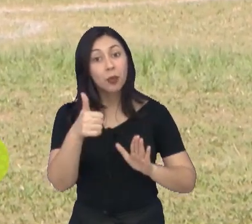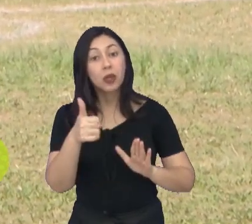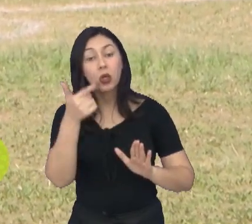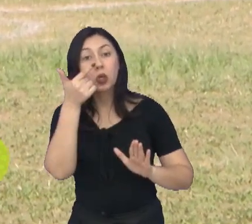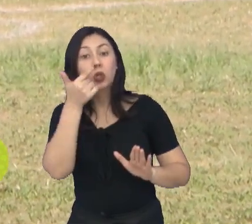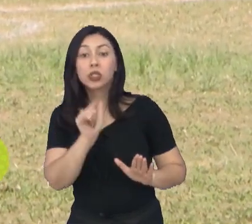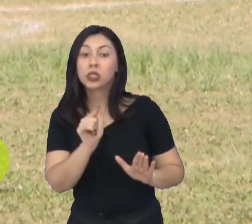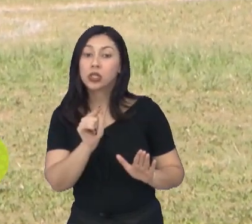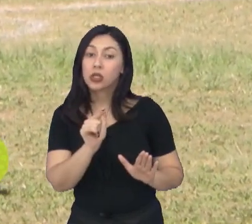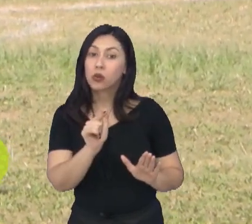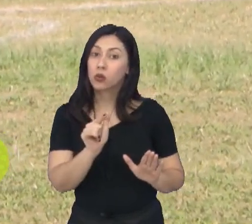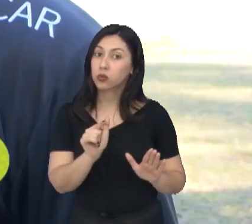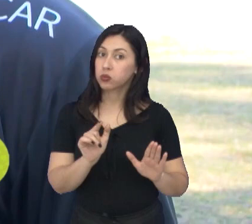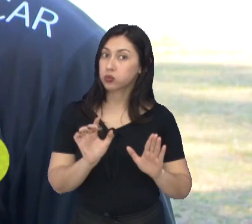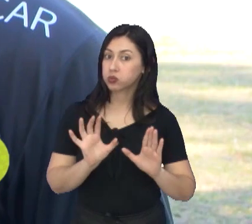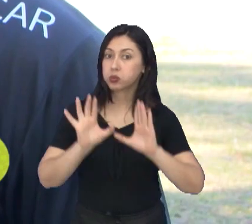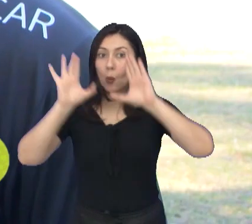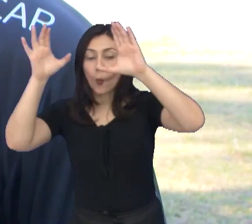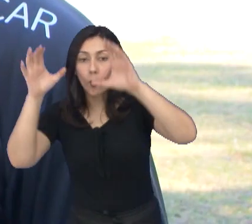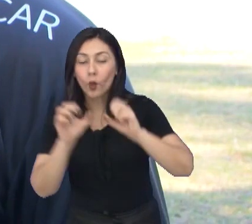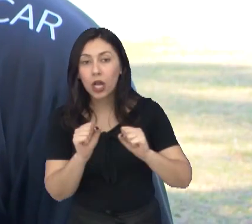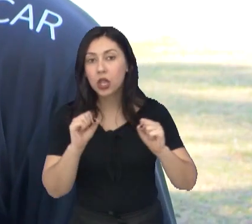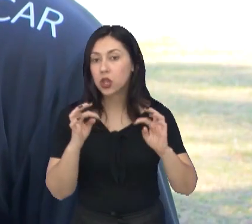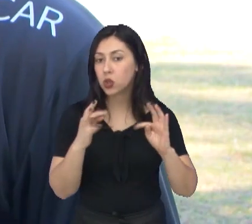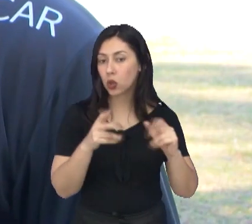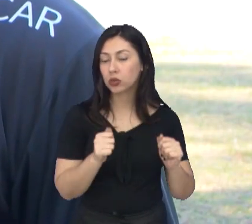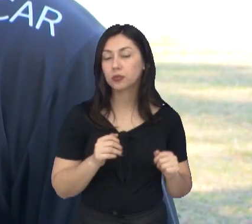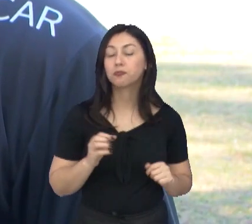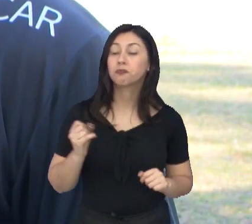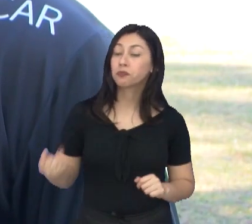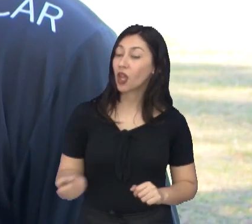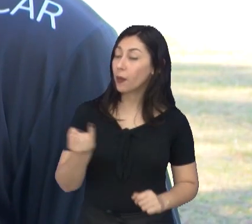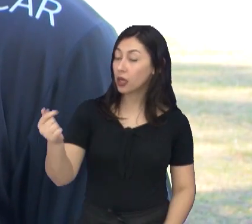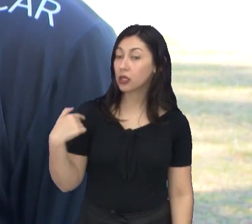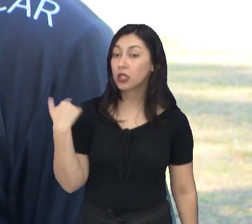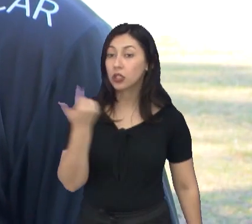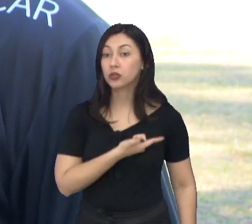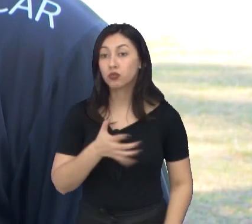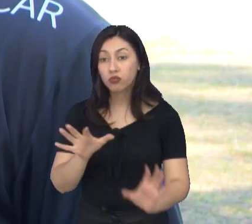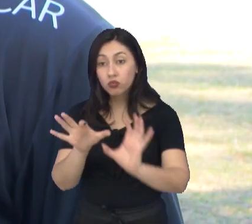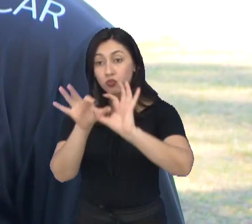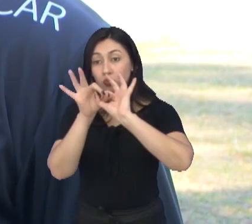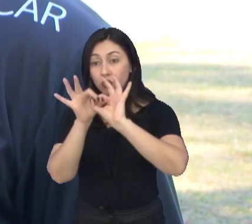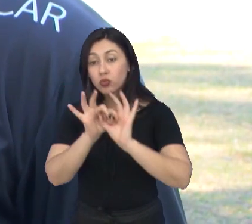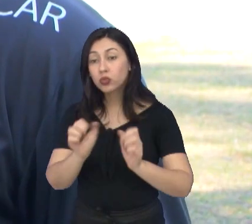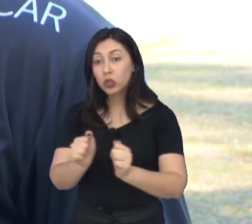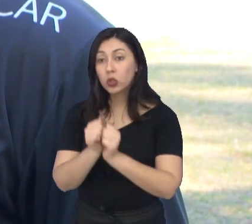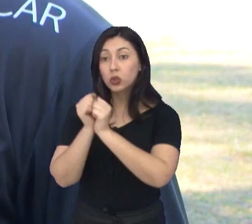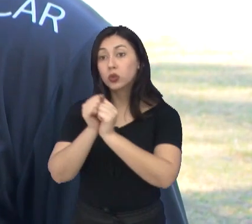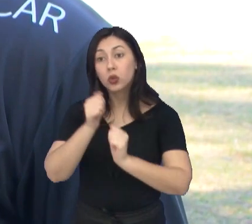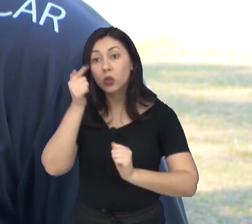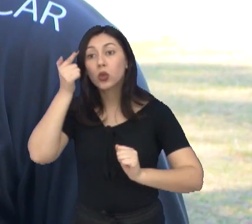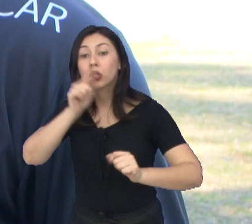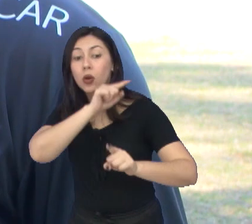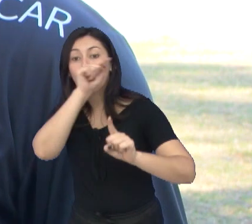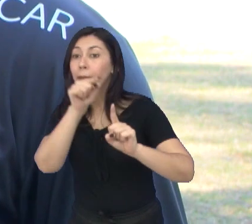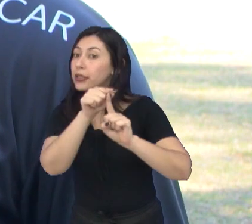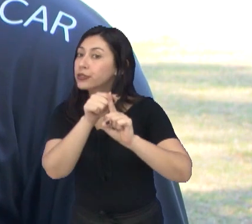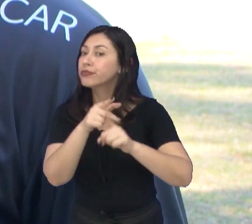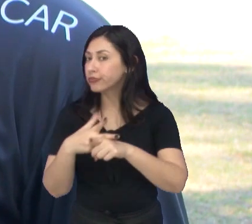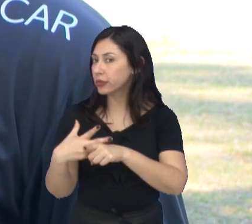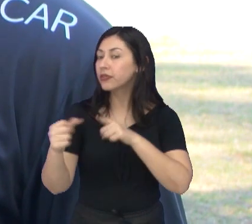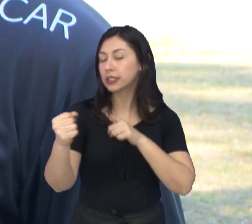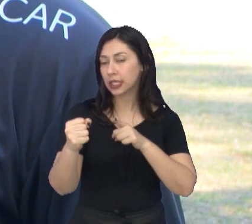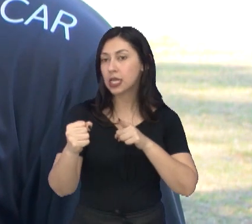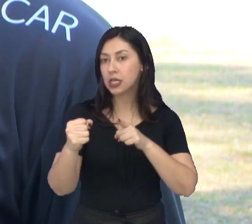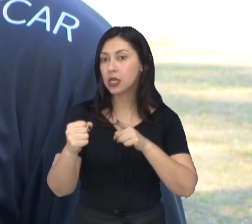o Azulão sem sofrer gols. É importante todo mundo estar junto, estar unido para a gente conquistar o único objetivo que é ser campeão da Copa Paulista.